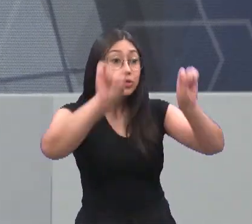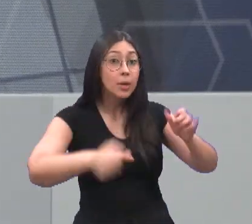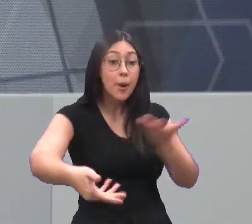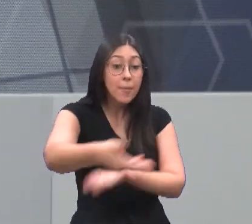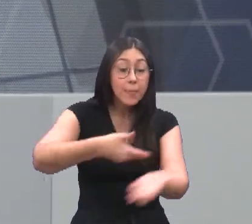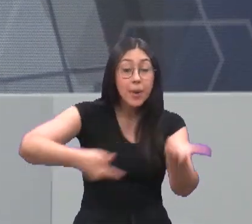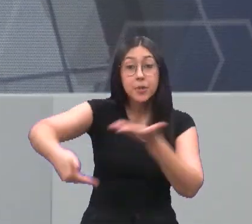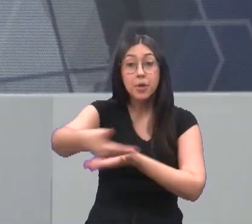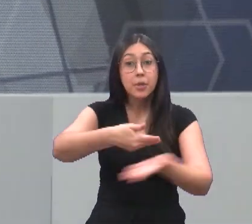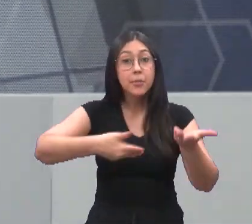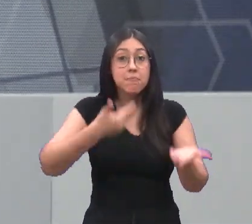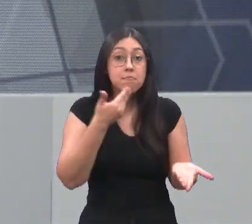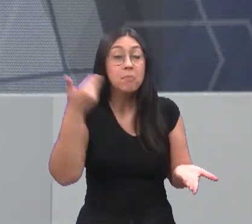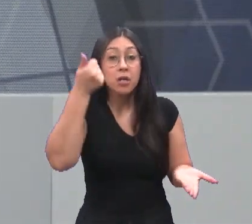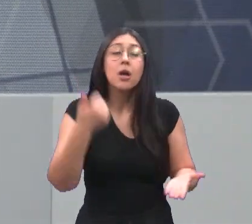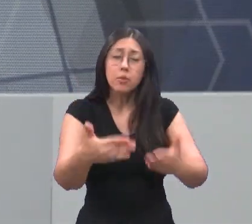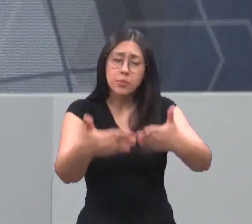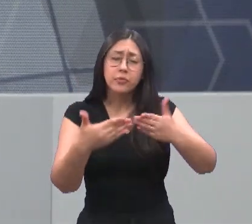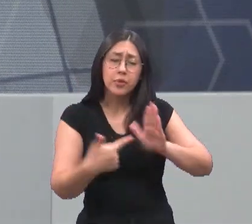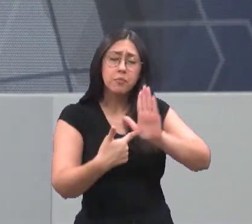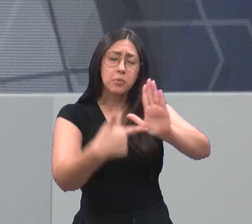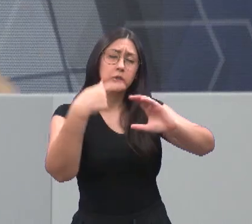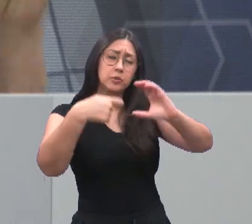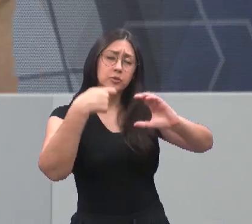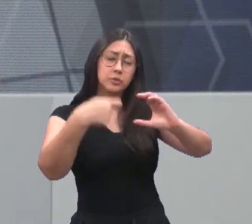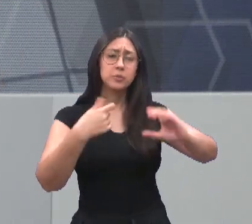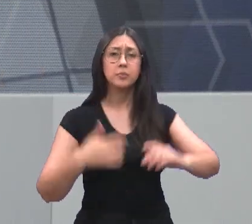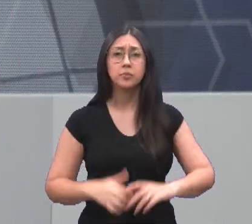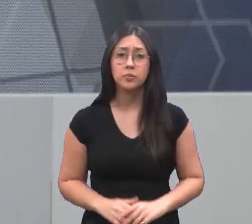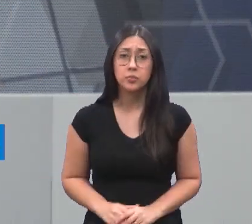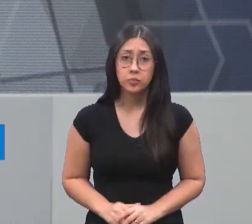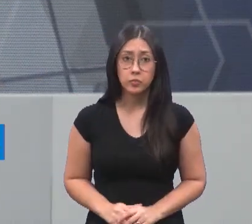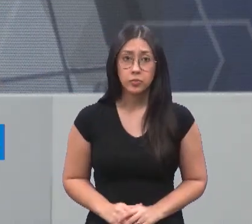com as pessoas da rede. Por favor, passa o vídeo.